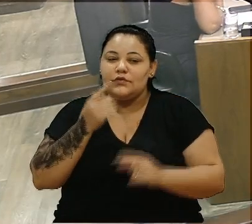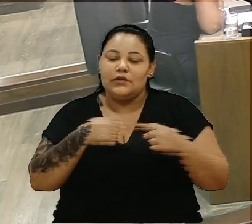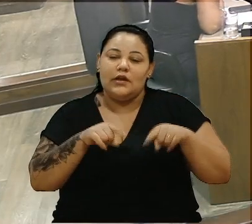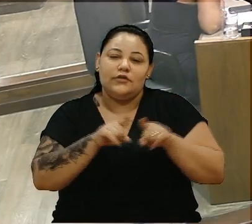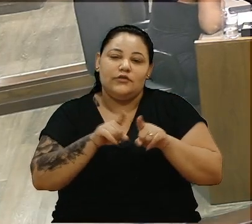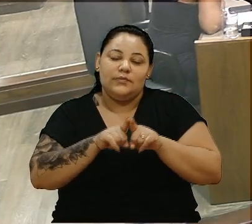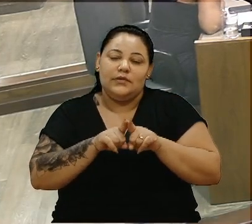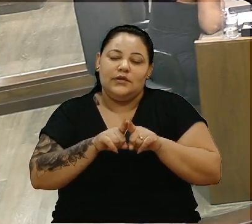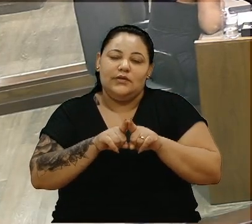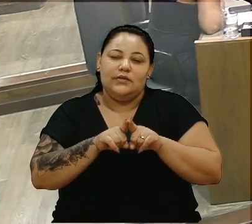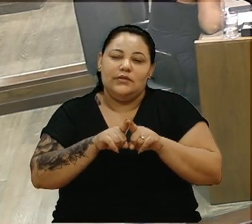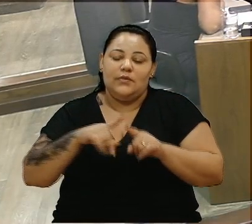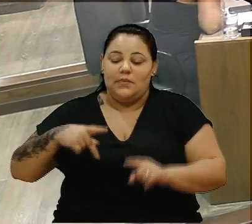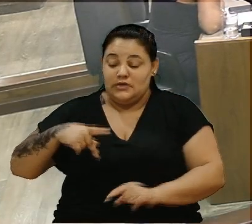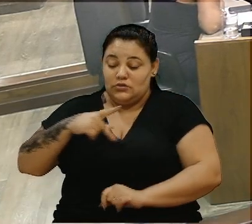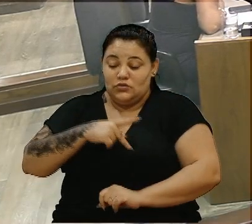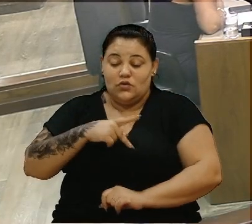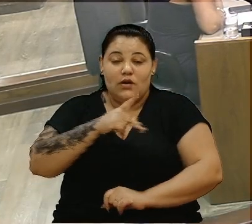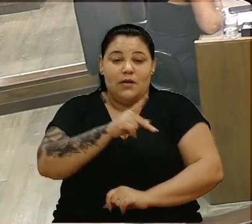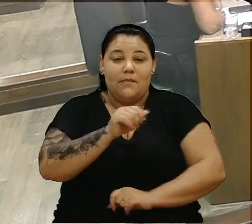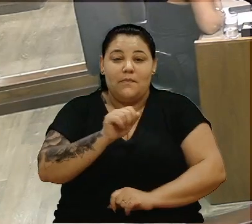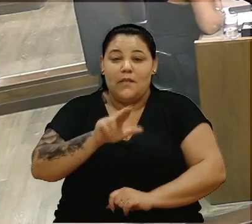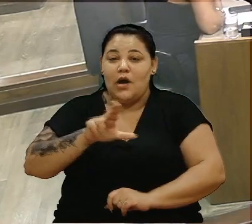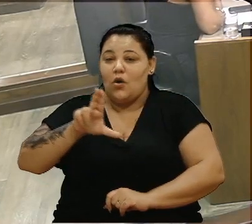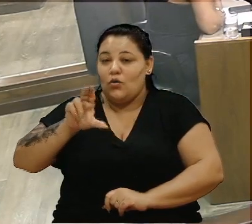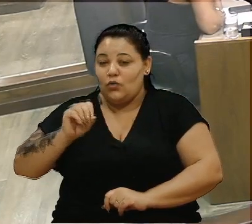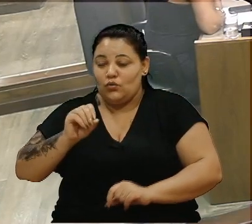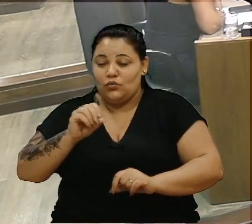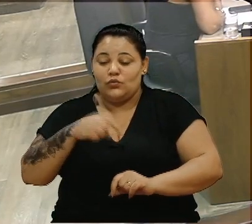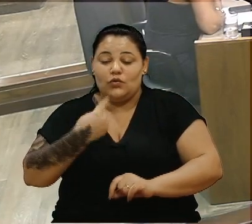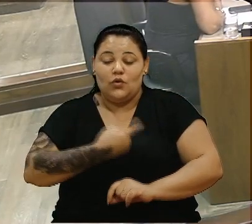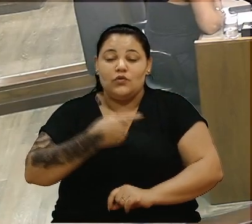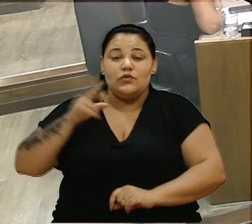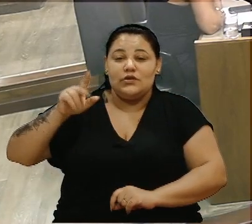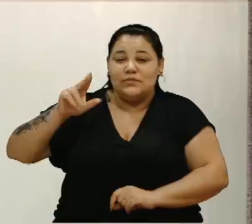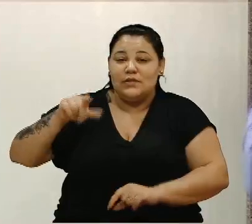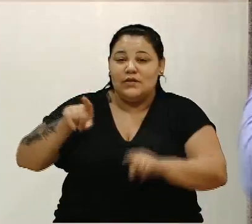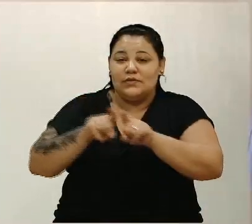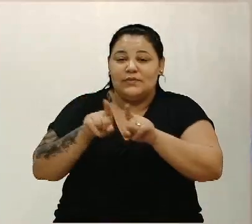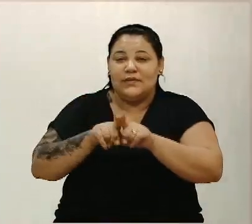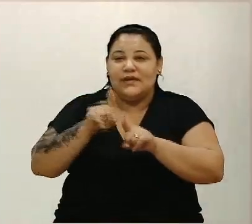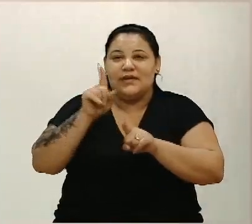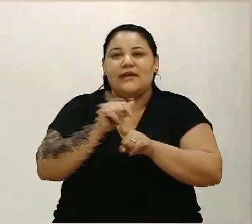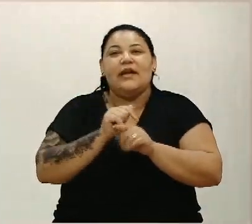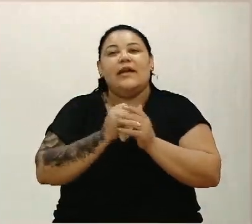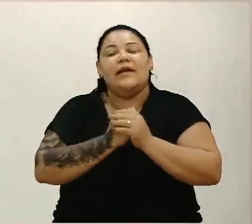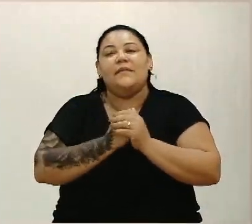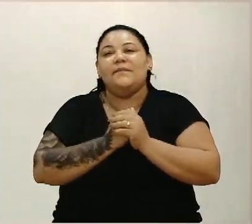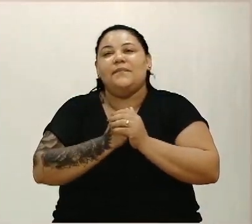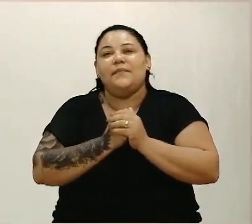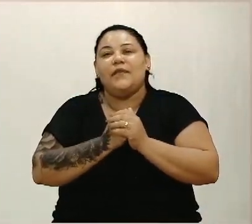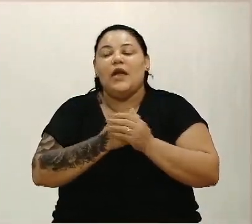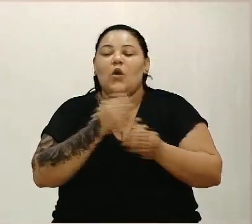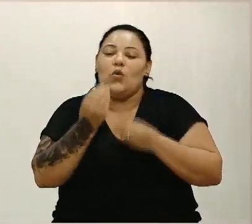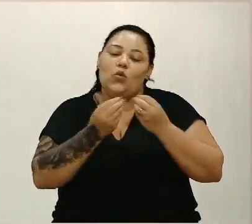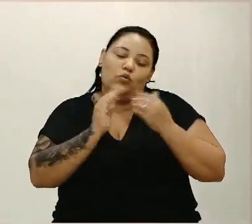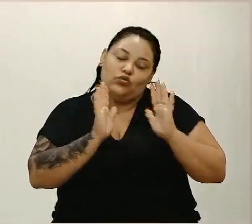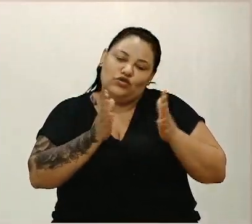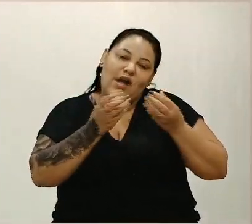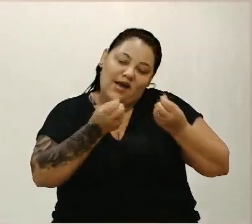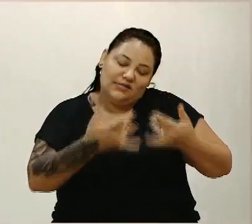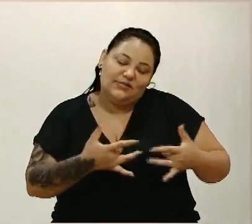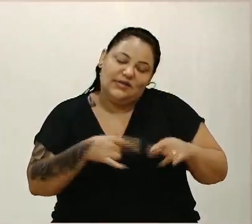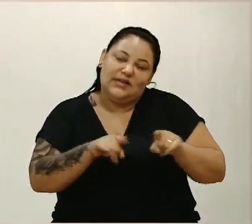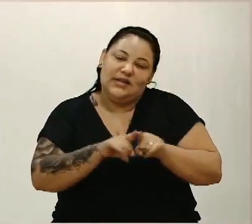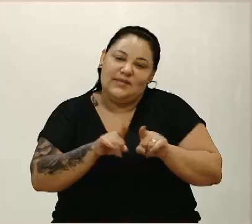também nosso irmão Elson, que é o secretário do Centro Filantrópico Simão Lundrigin. E como bem dito aqui já pelo vereador